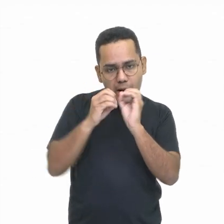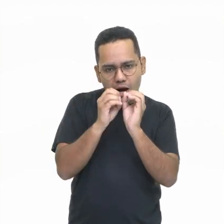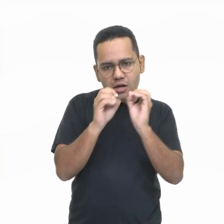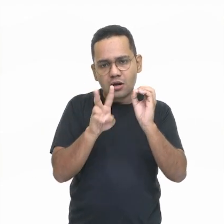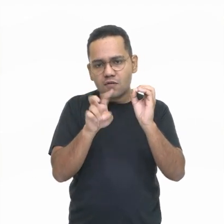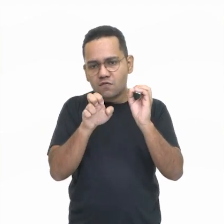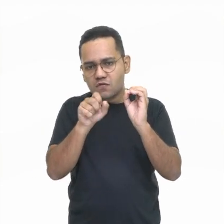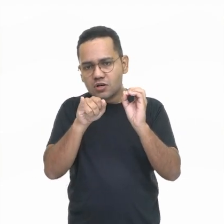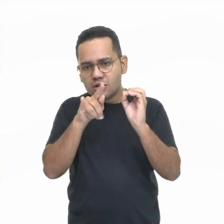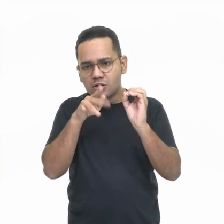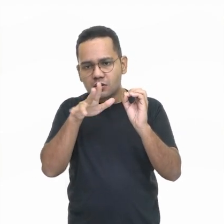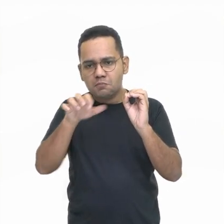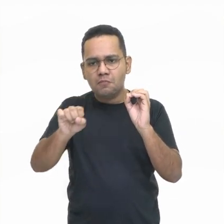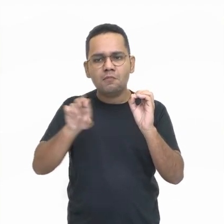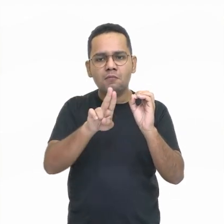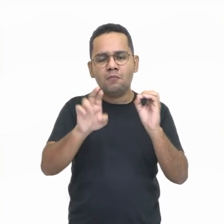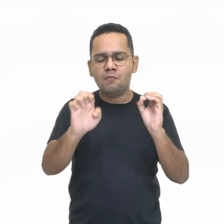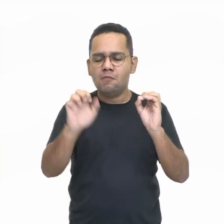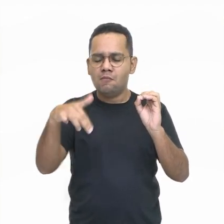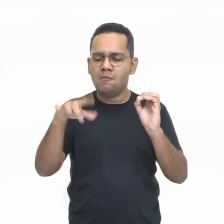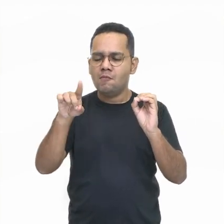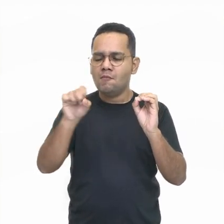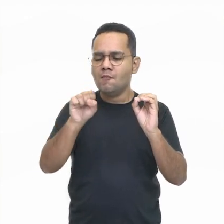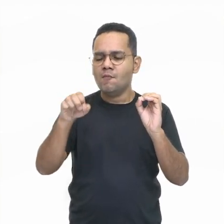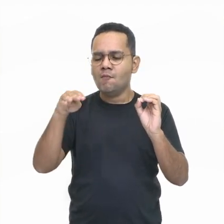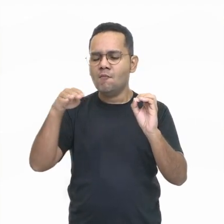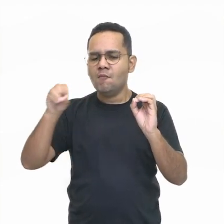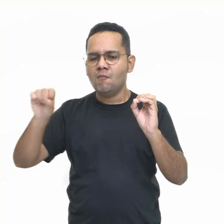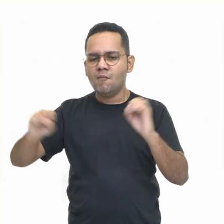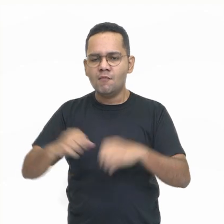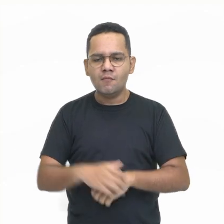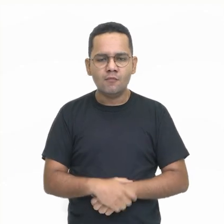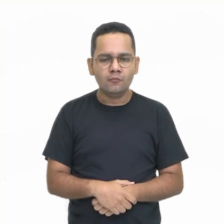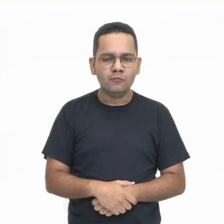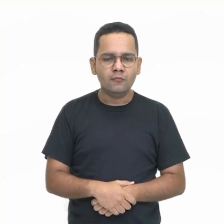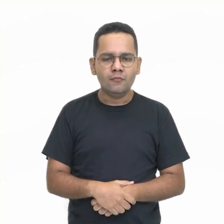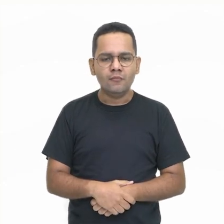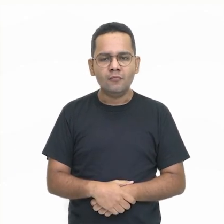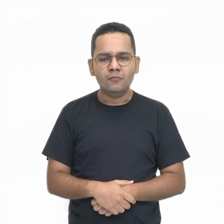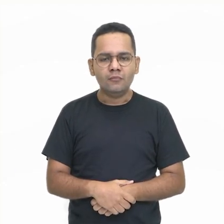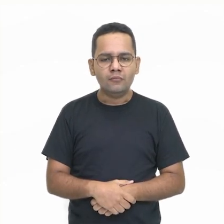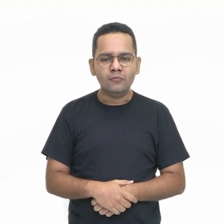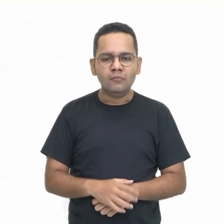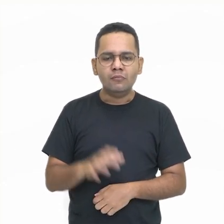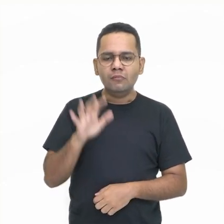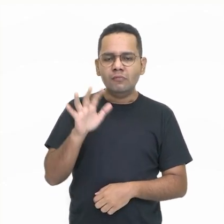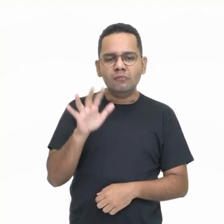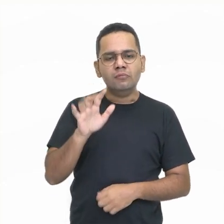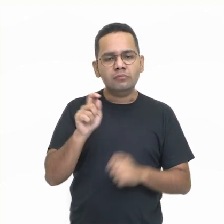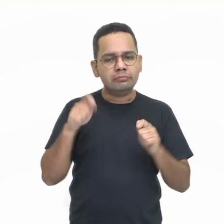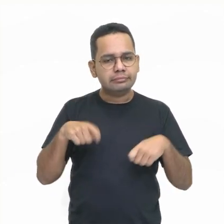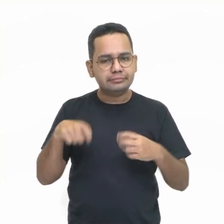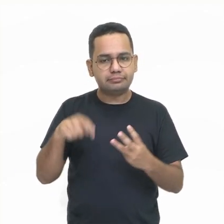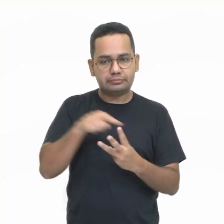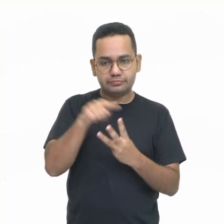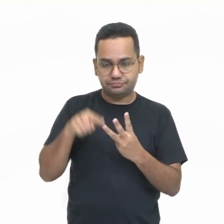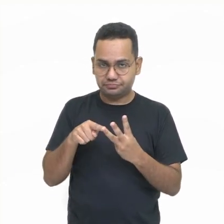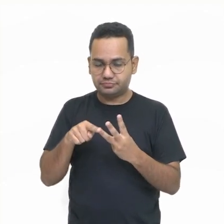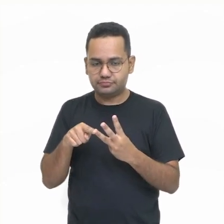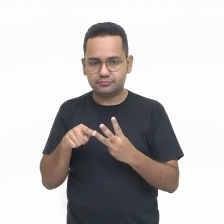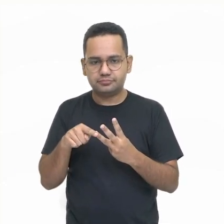chamadas de endossomos, certo? Que esse tipo de processo pode ocorrer de 3